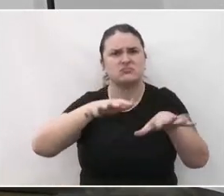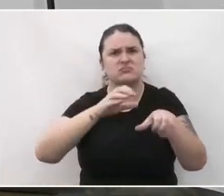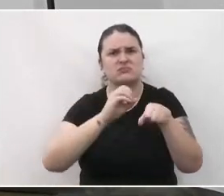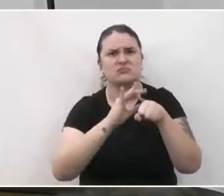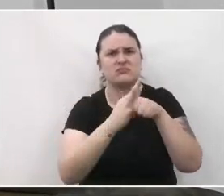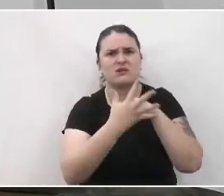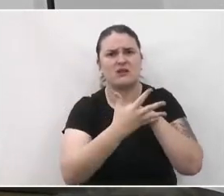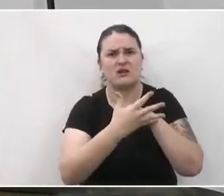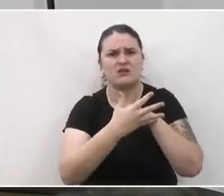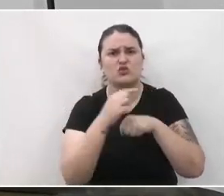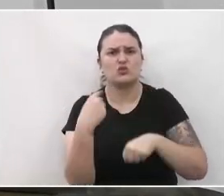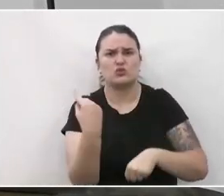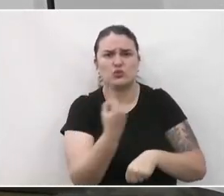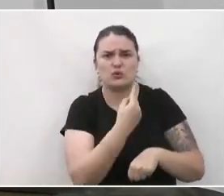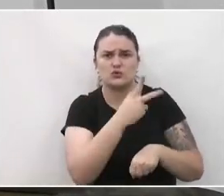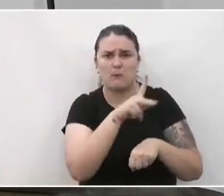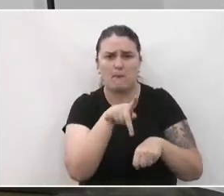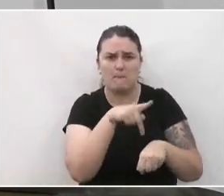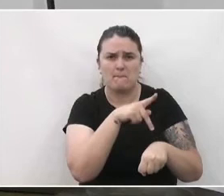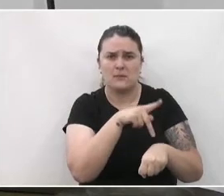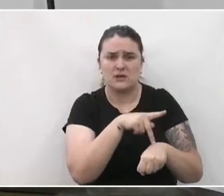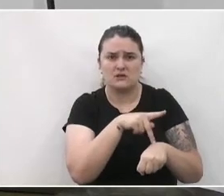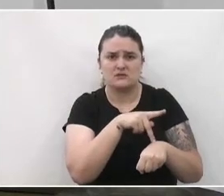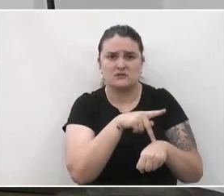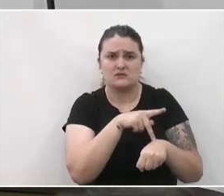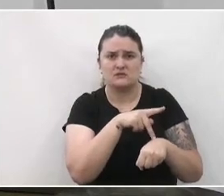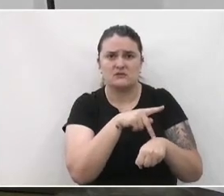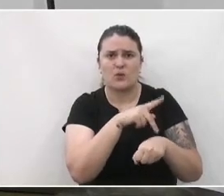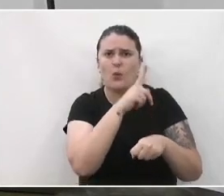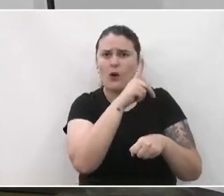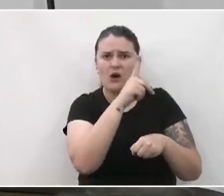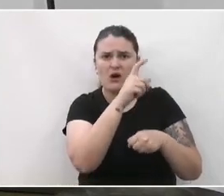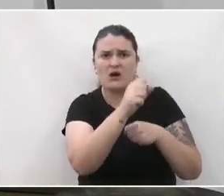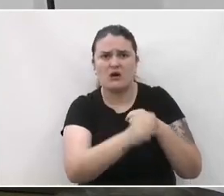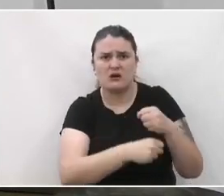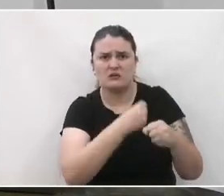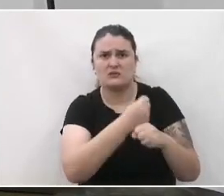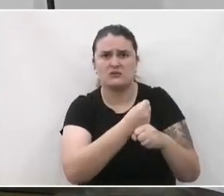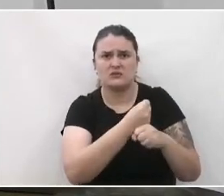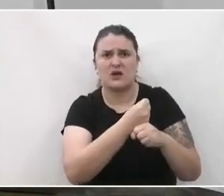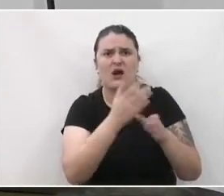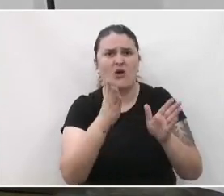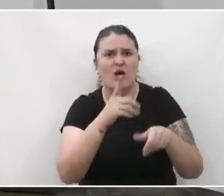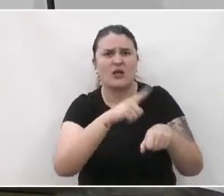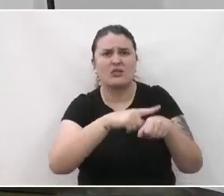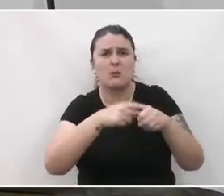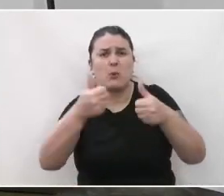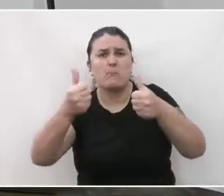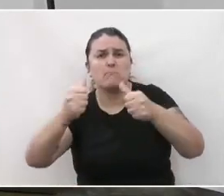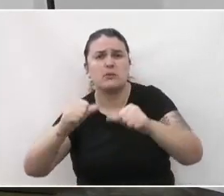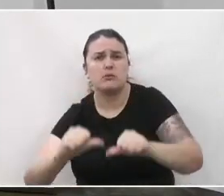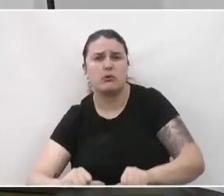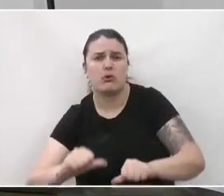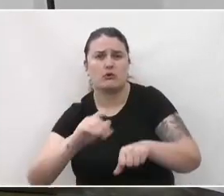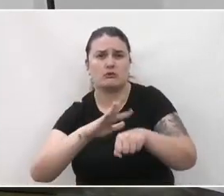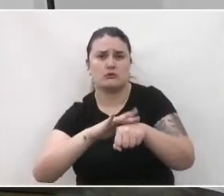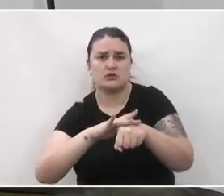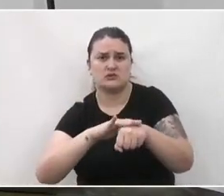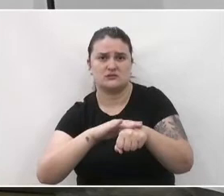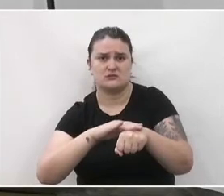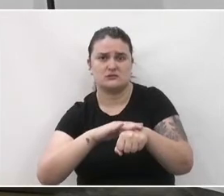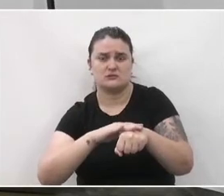que, infelizmente, é o país que depois de um ano está no seu pior momento de doença,